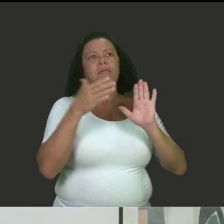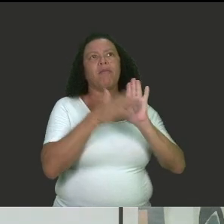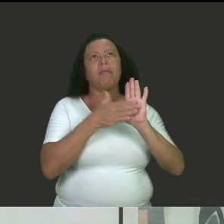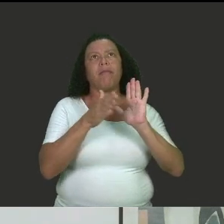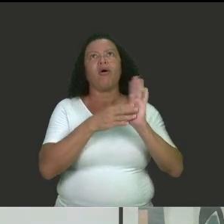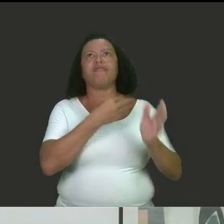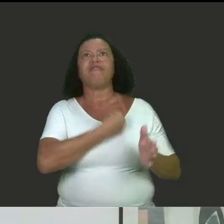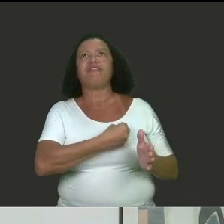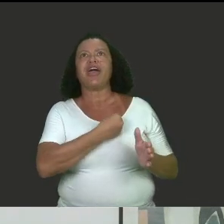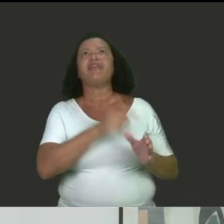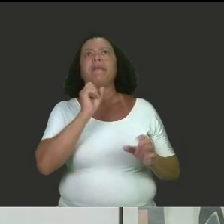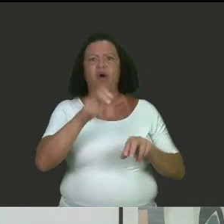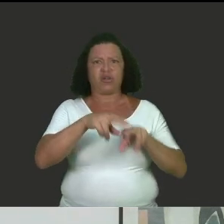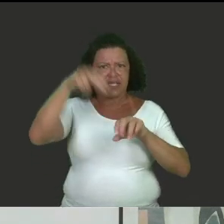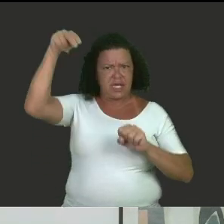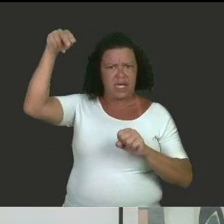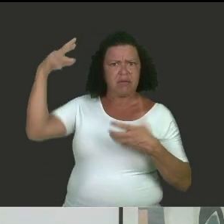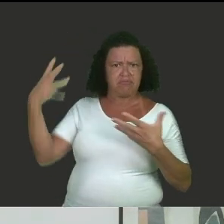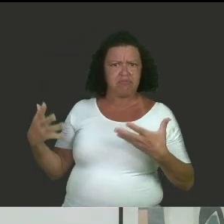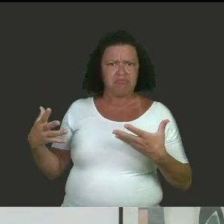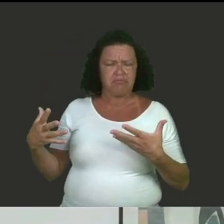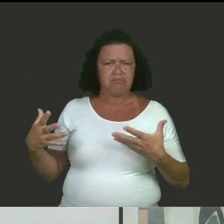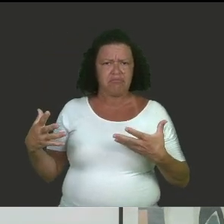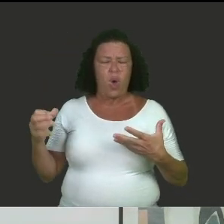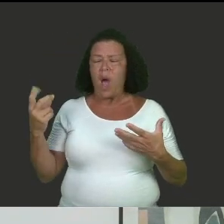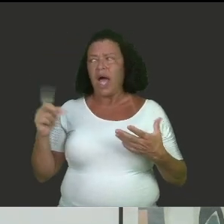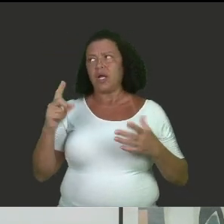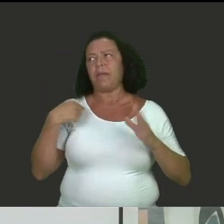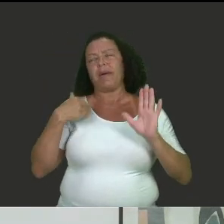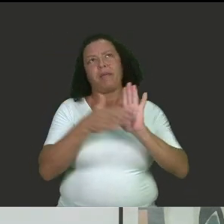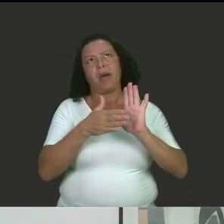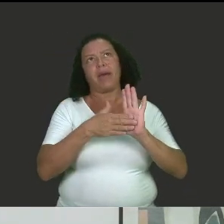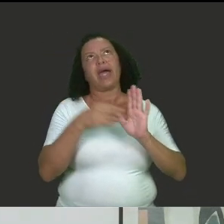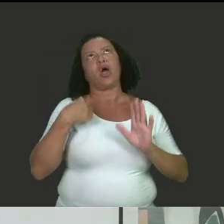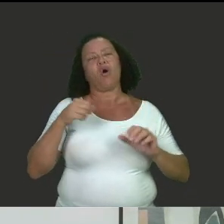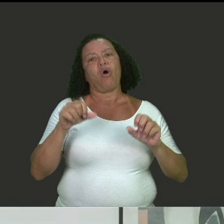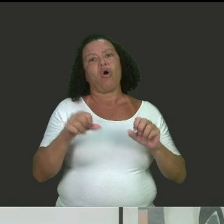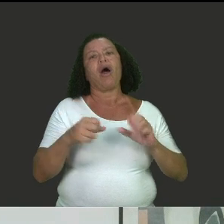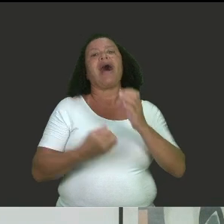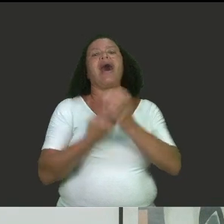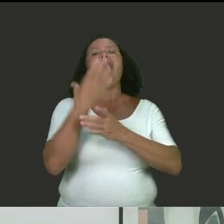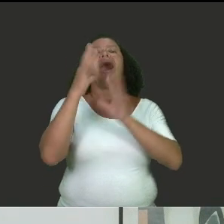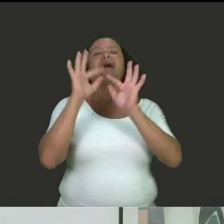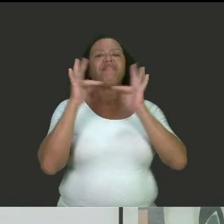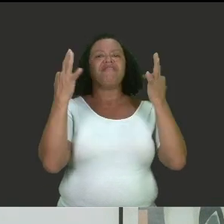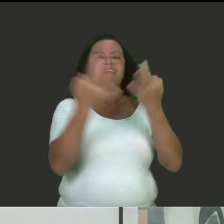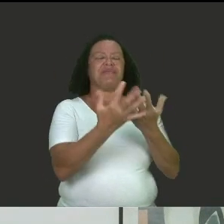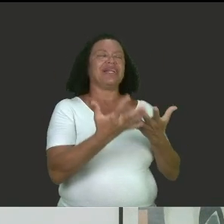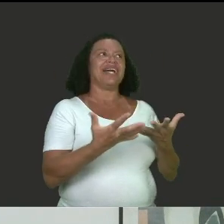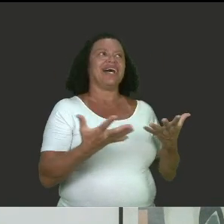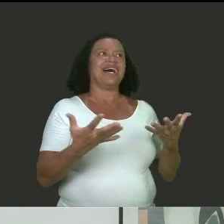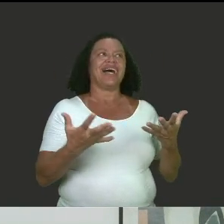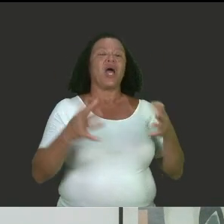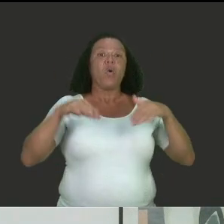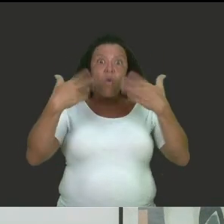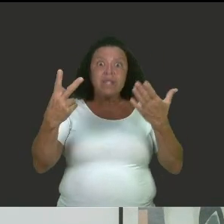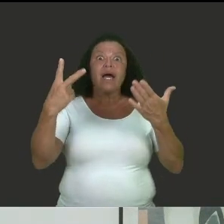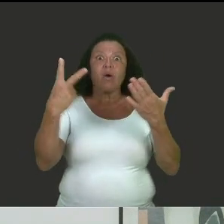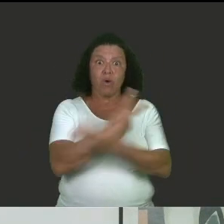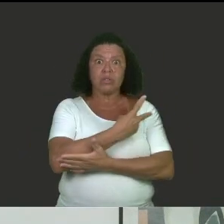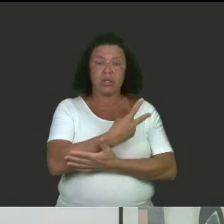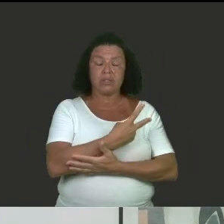posso desencarnar. Ou então, o meu propósito é construir uma família. Então, quando acontecer, o